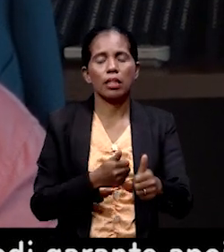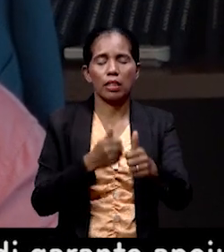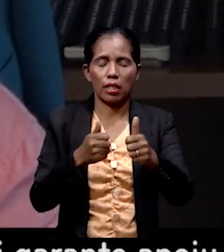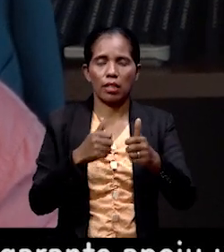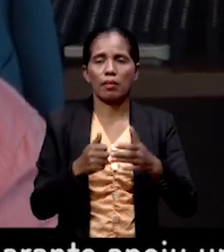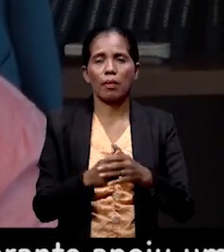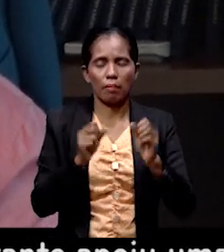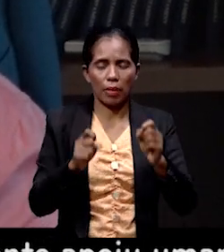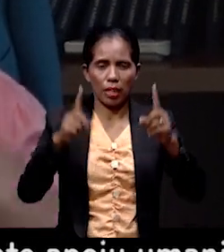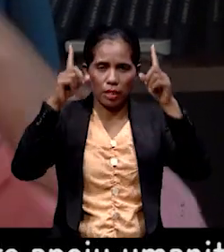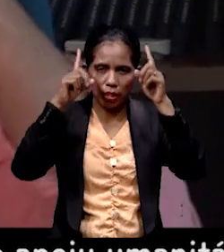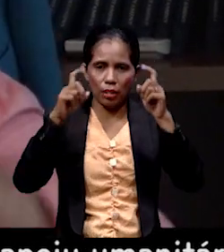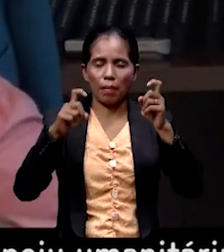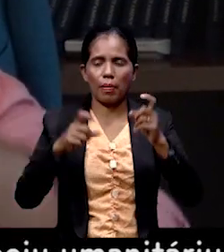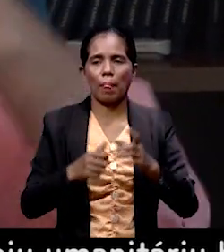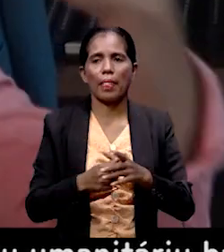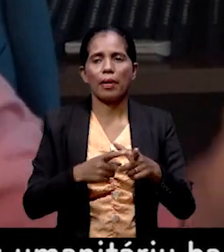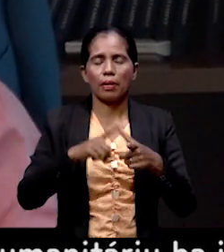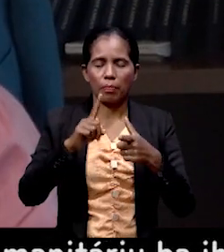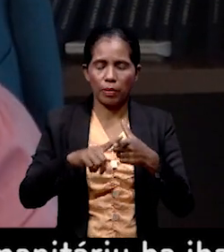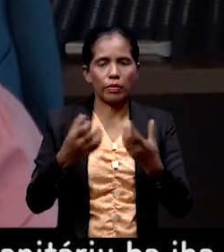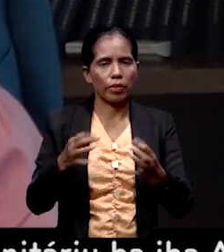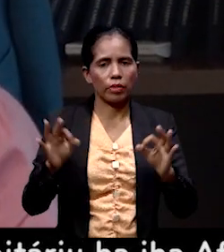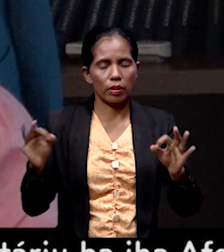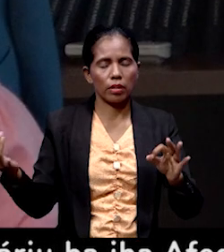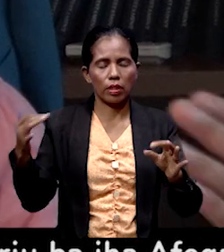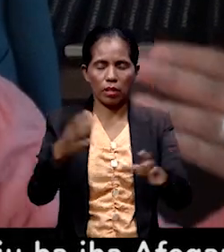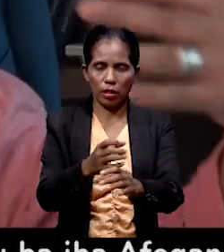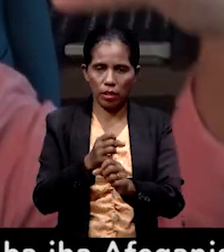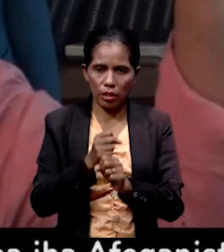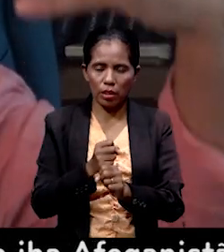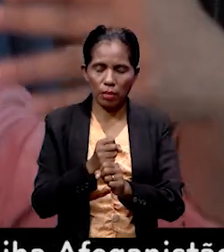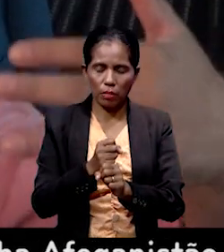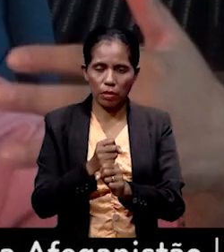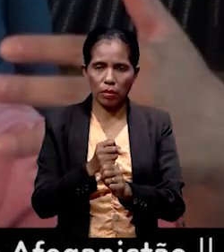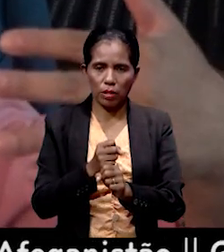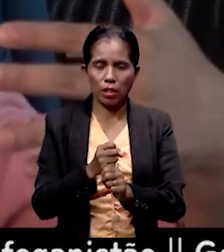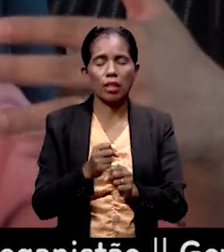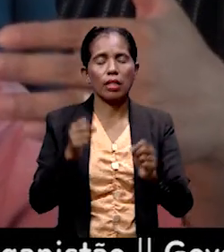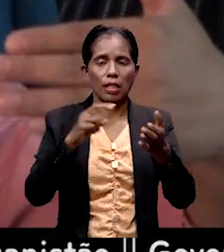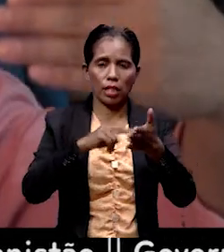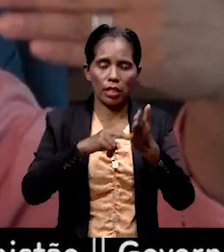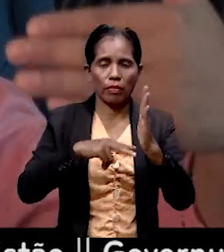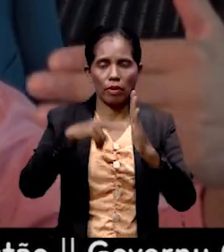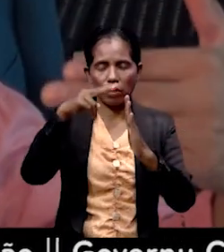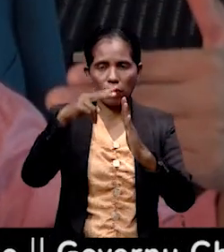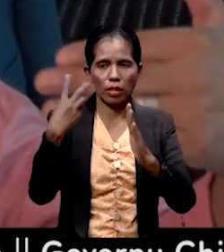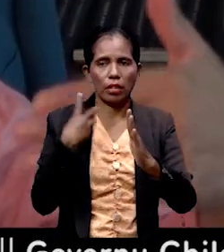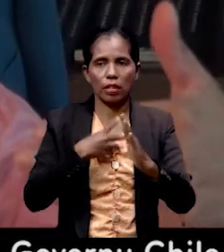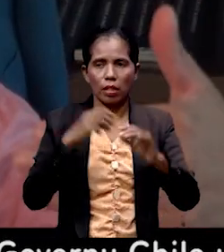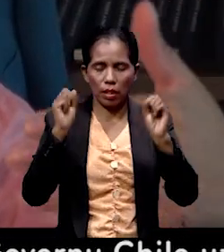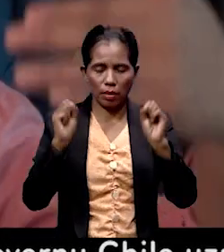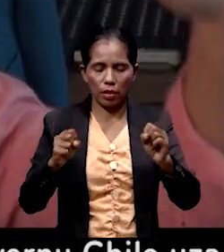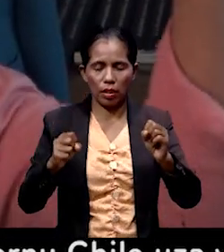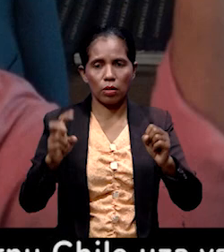halu exame e depois outro tira né mas foi em segundo semestre né bem ita consegue lá consegue tá muito boa tudo contraditório ao